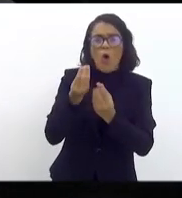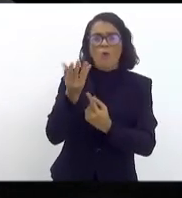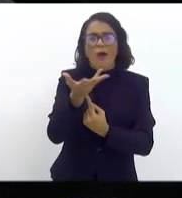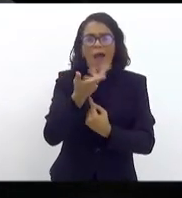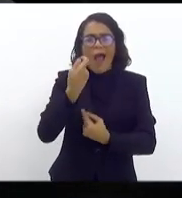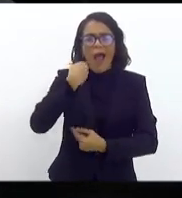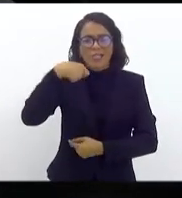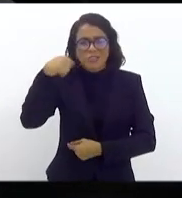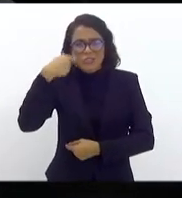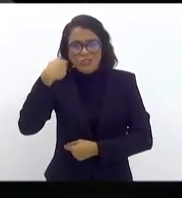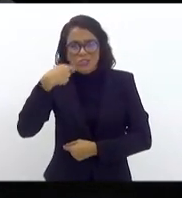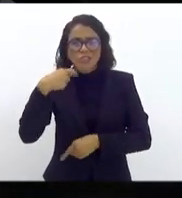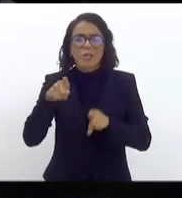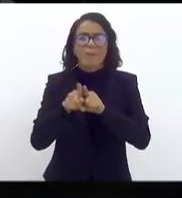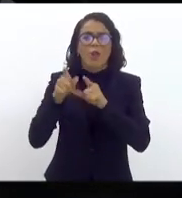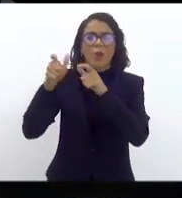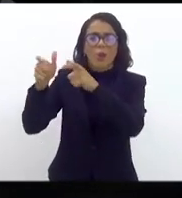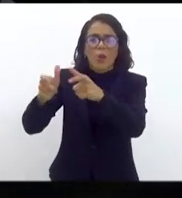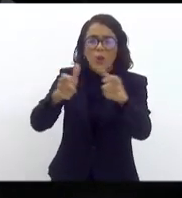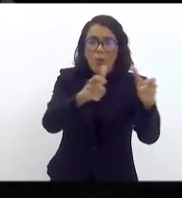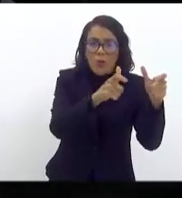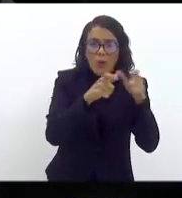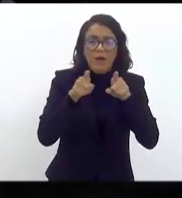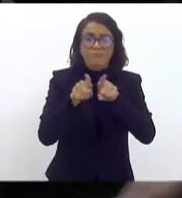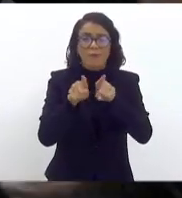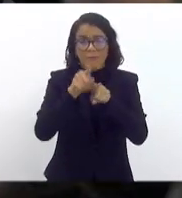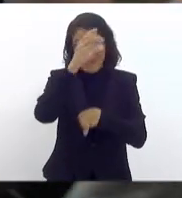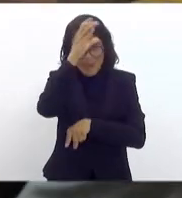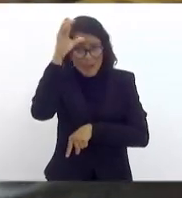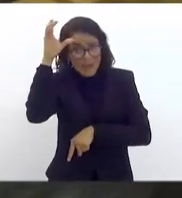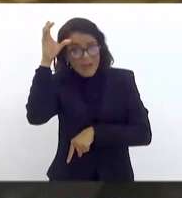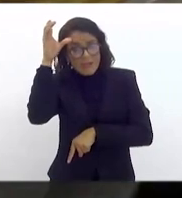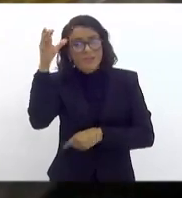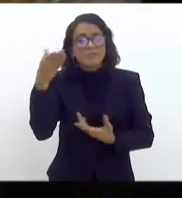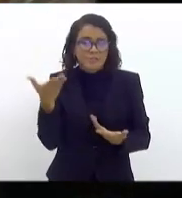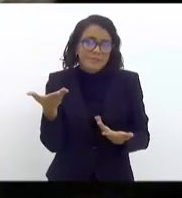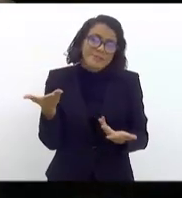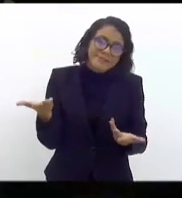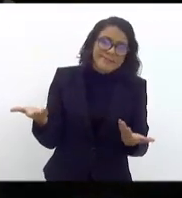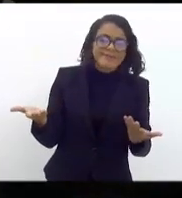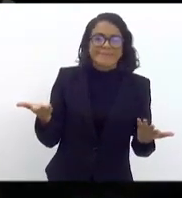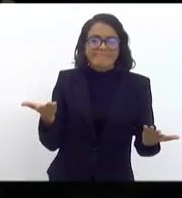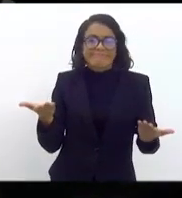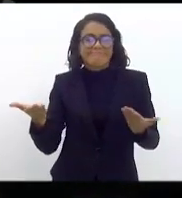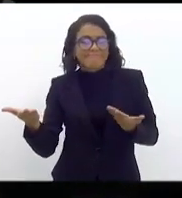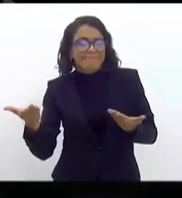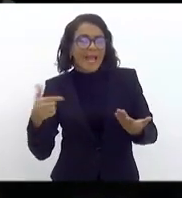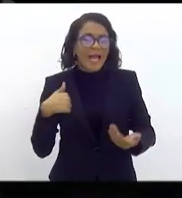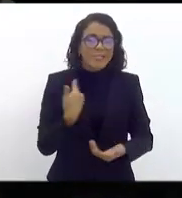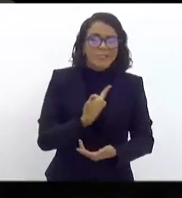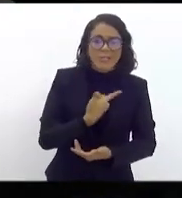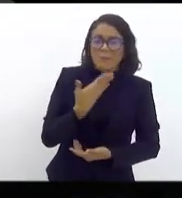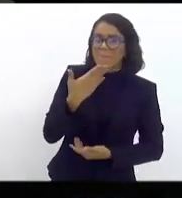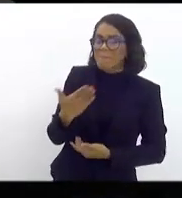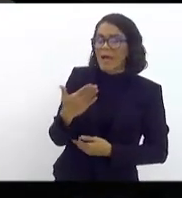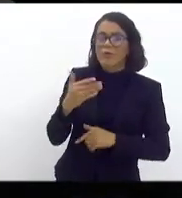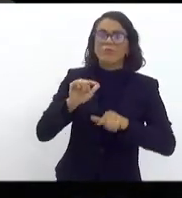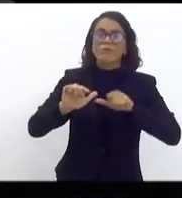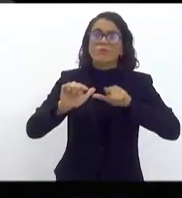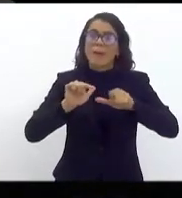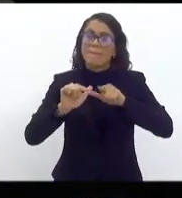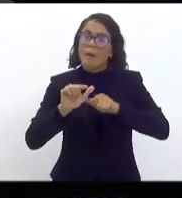artistas, dos estabelecimentos, consumidores, como nós falamos. Então, a gente pede uma atividade fim do